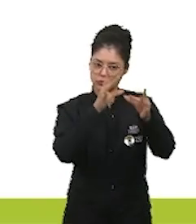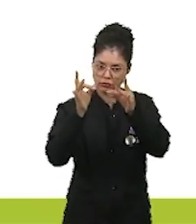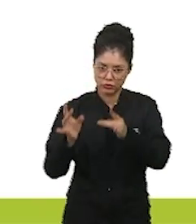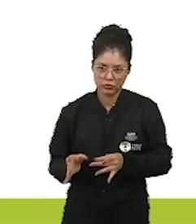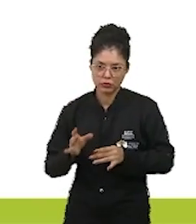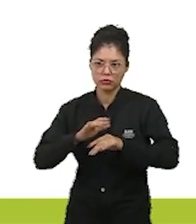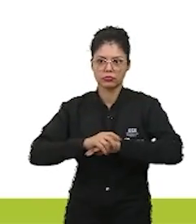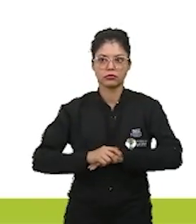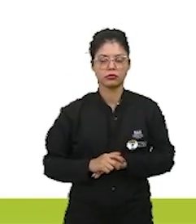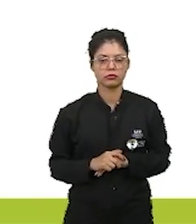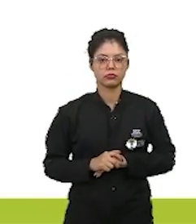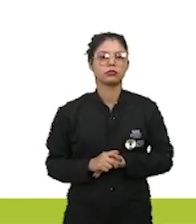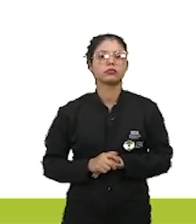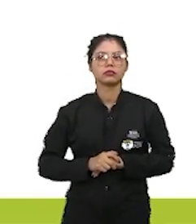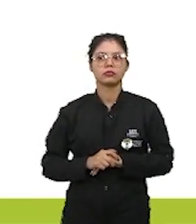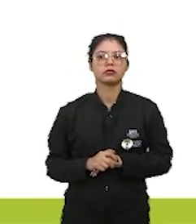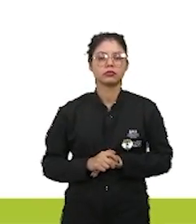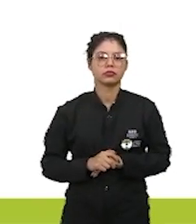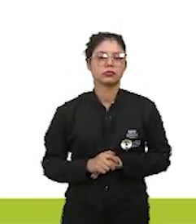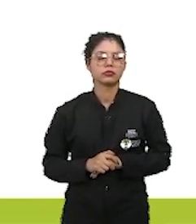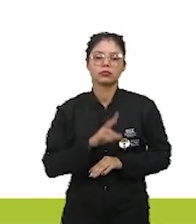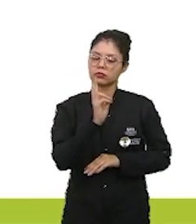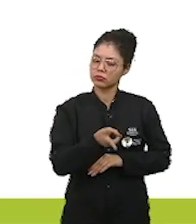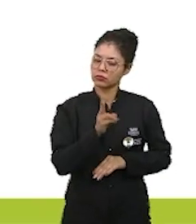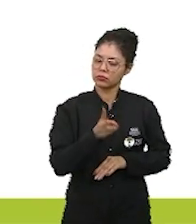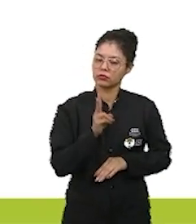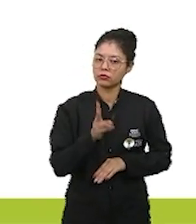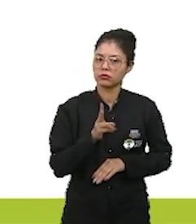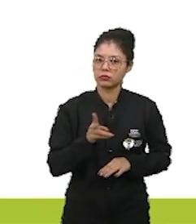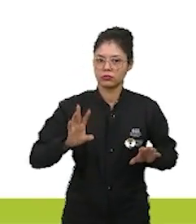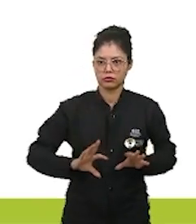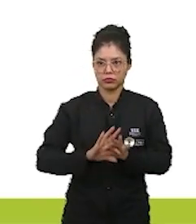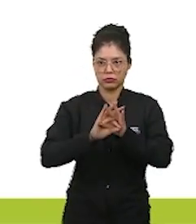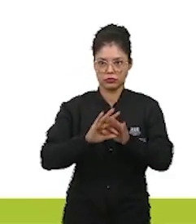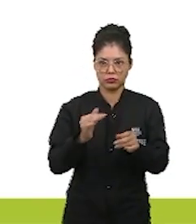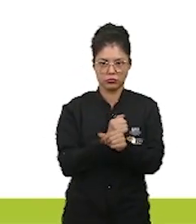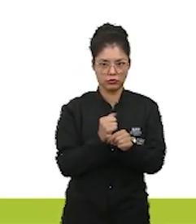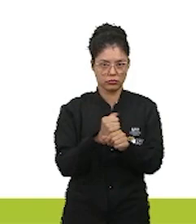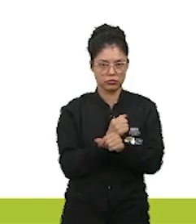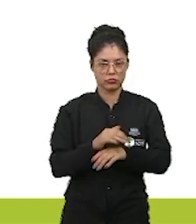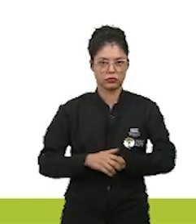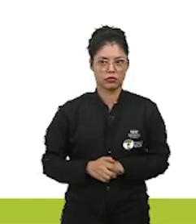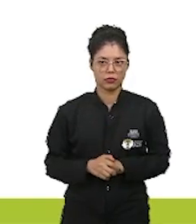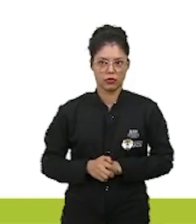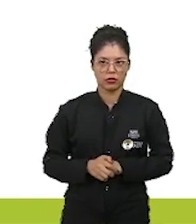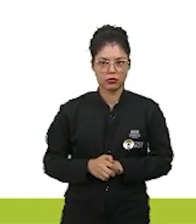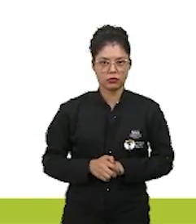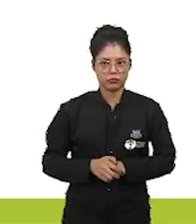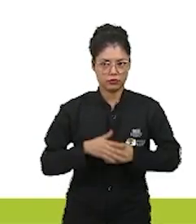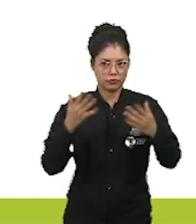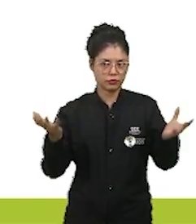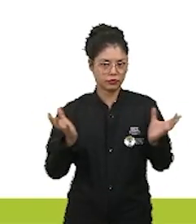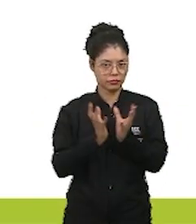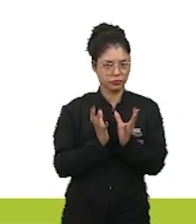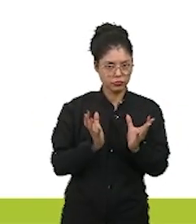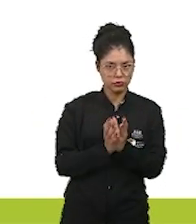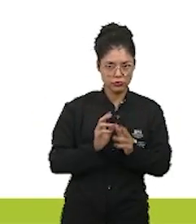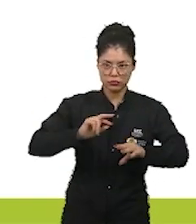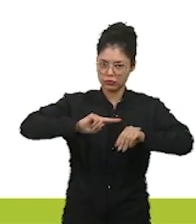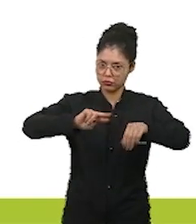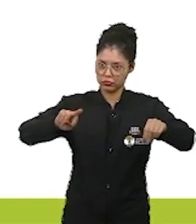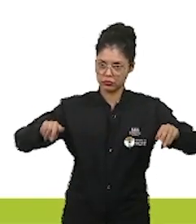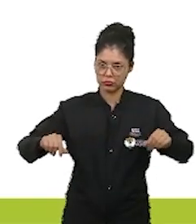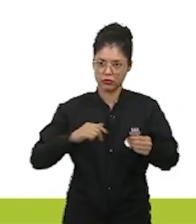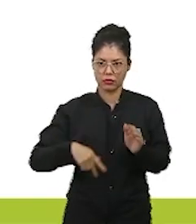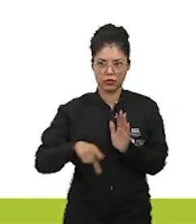mercado de uma forma aí sempre relacionando com construções. No caso, o conjunto de minerais é